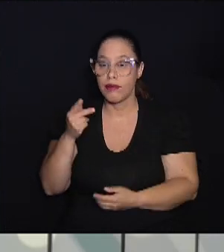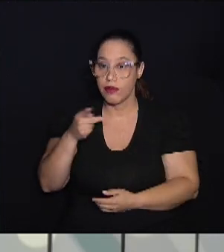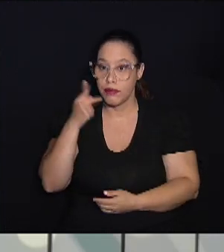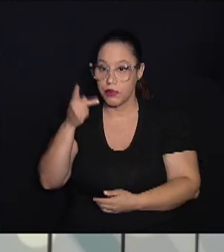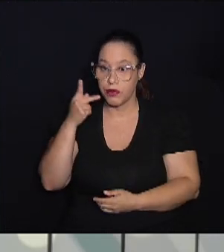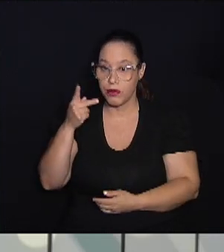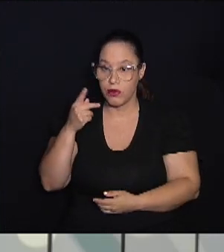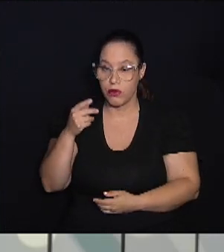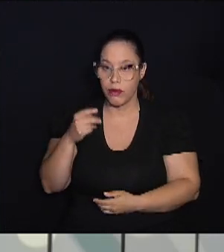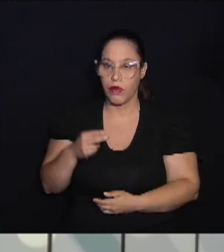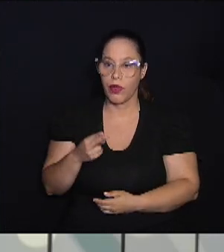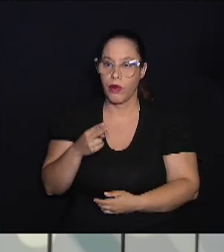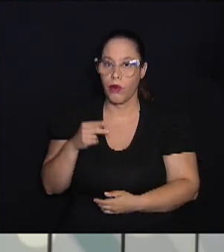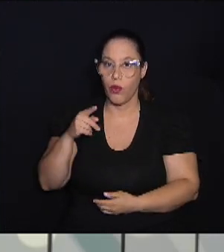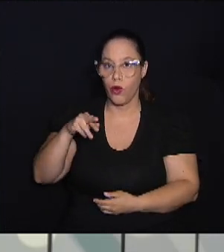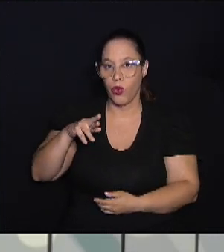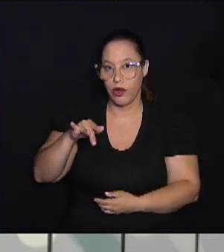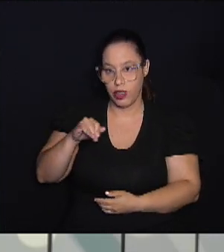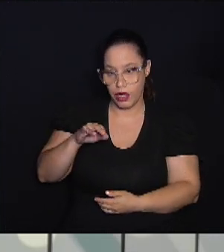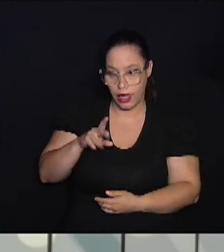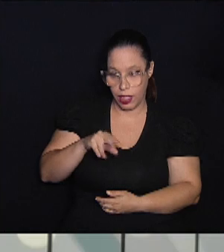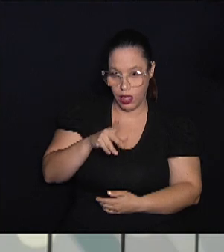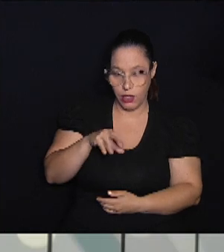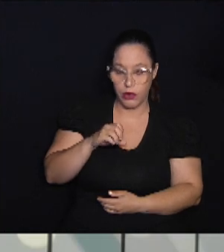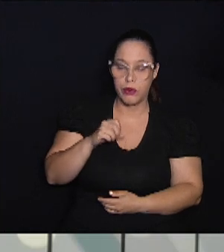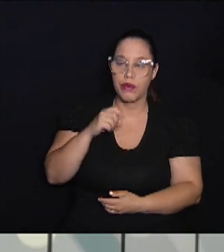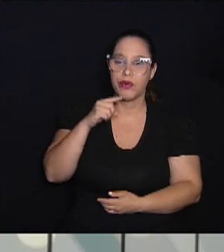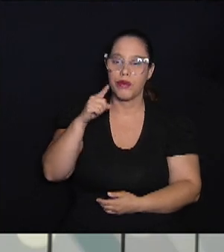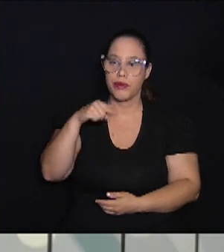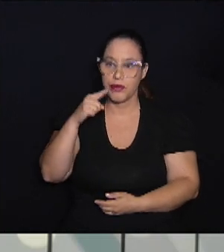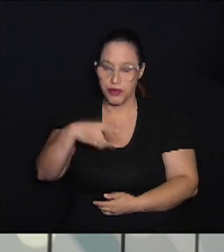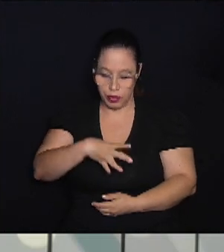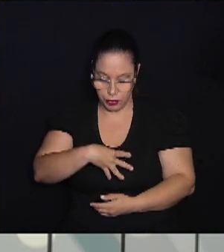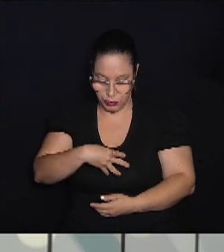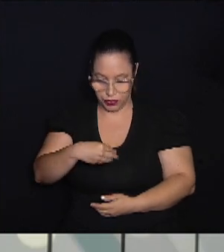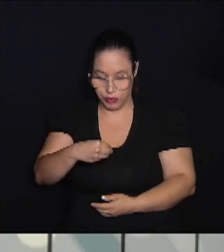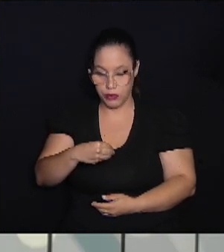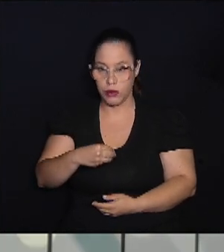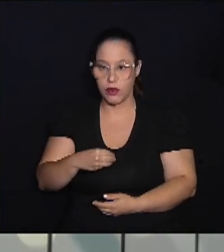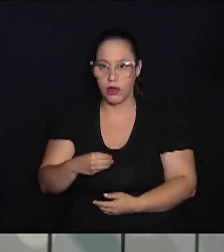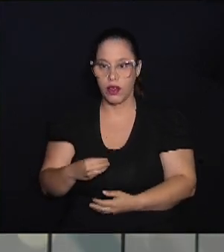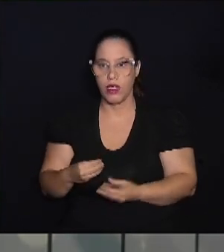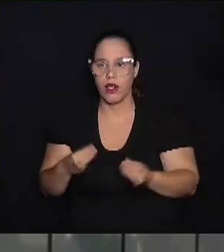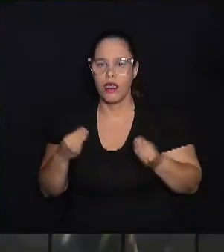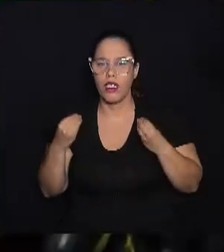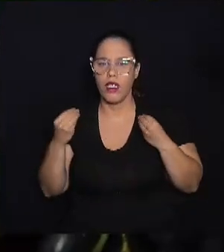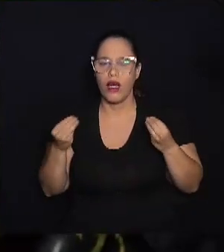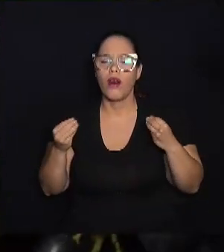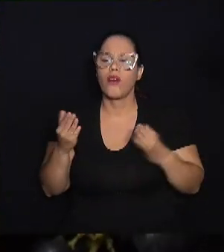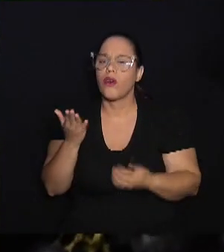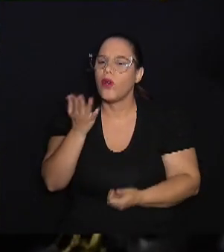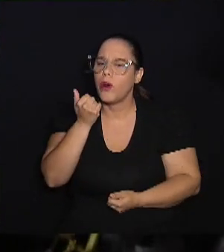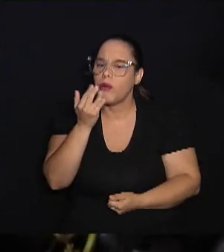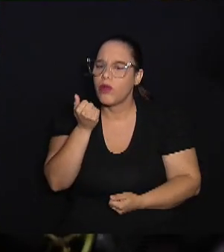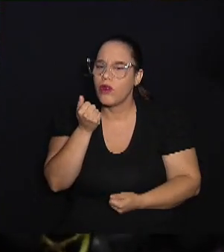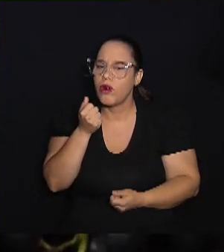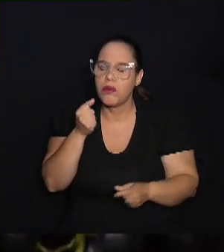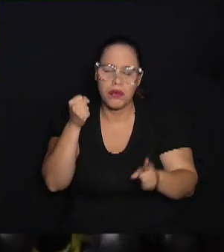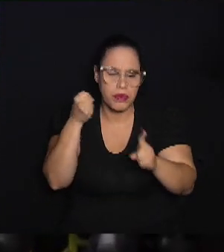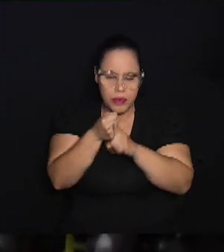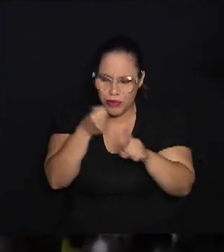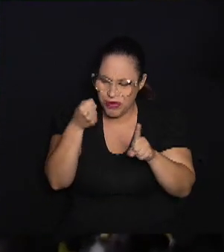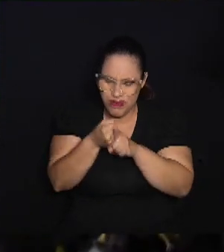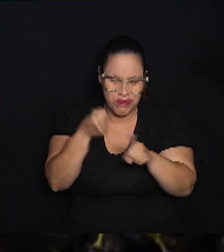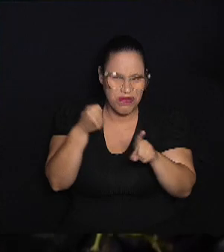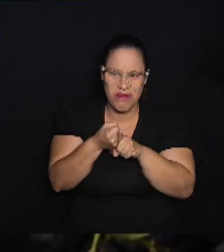sobre nutrição e fertilidade. Você sabia que a maneira como as pessoas se nutrem impacta